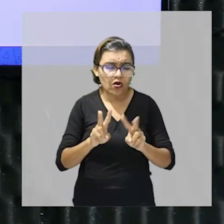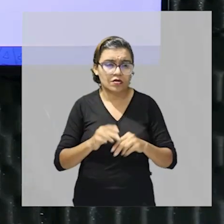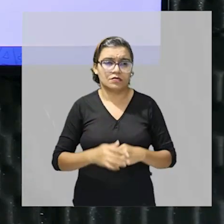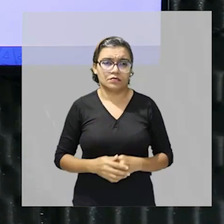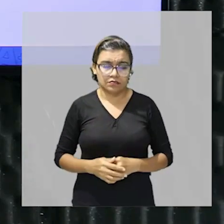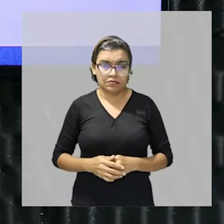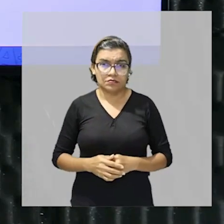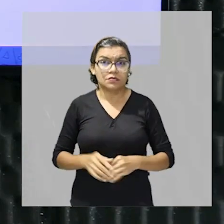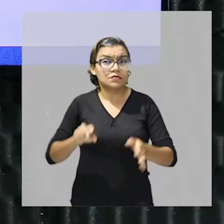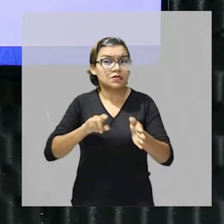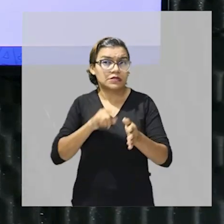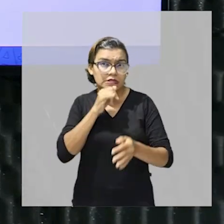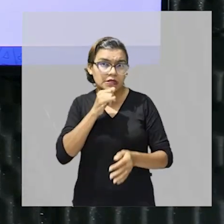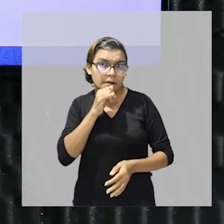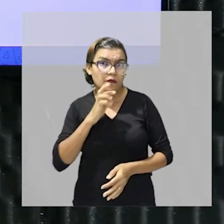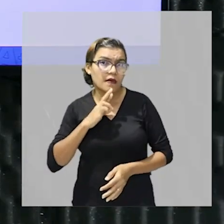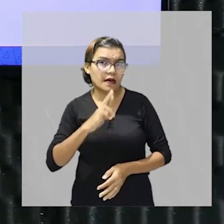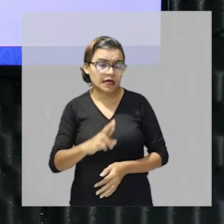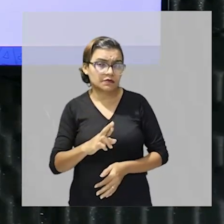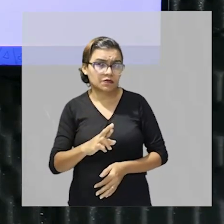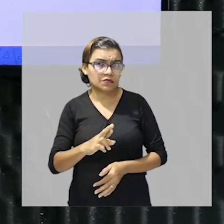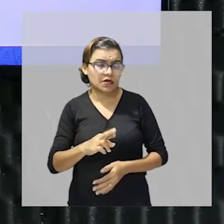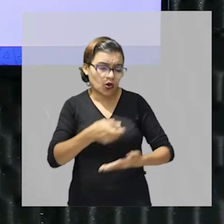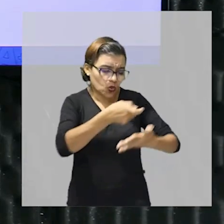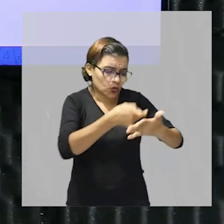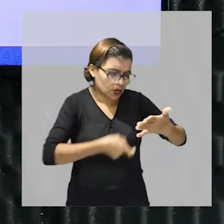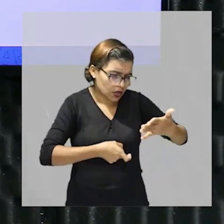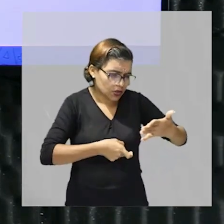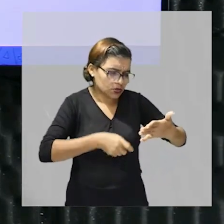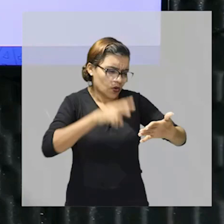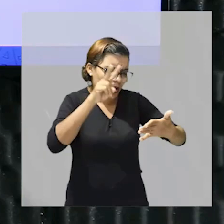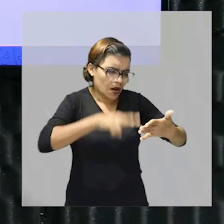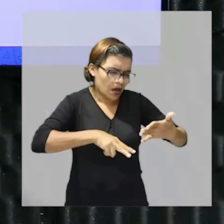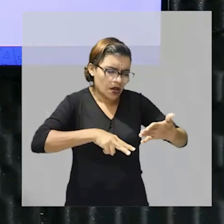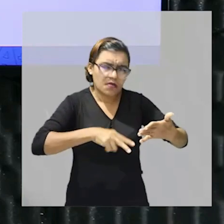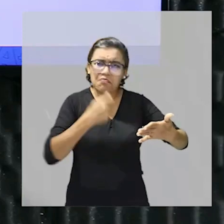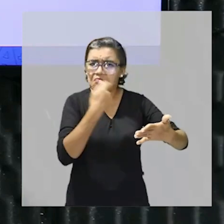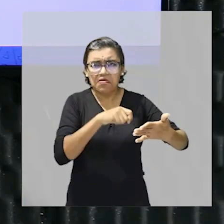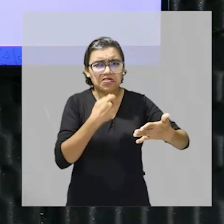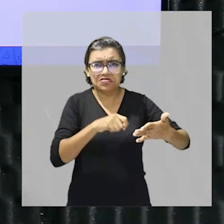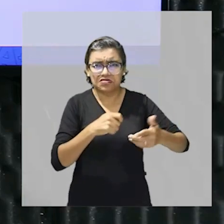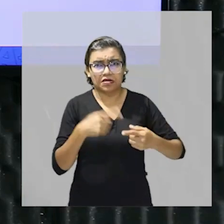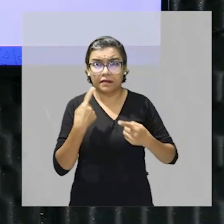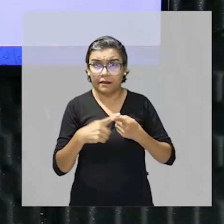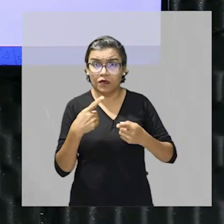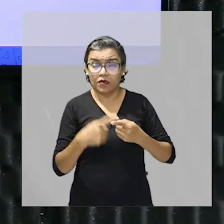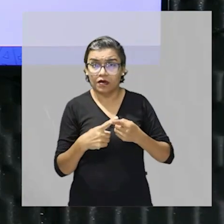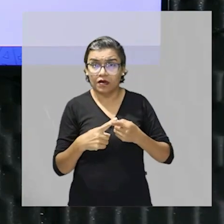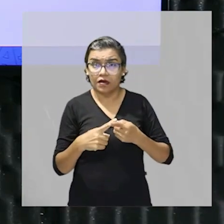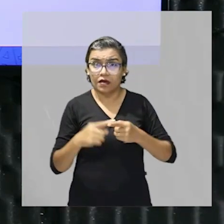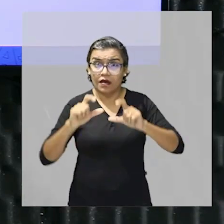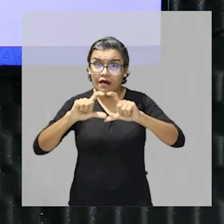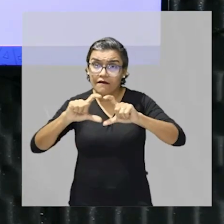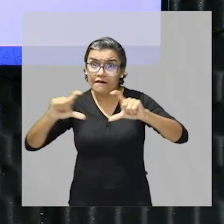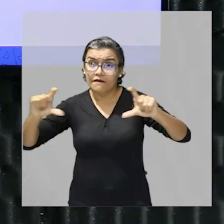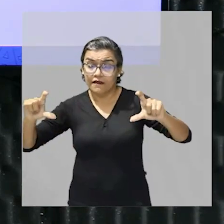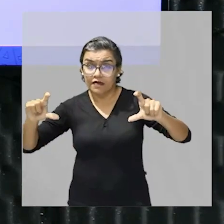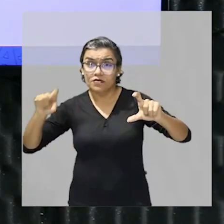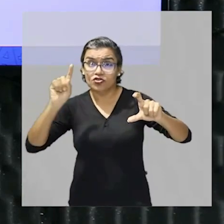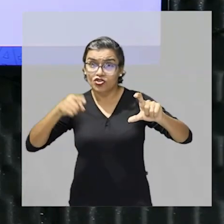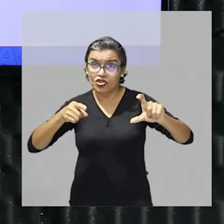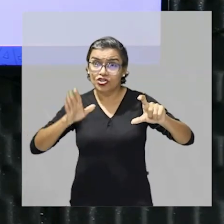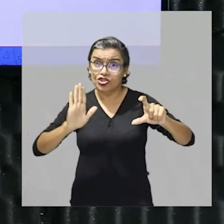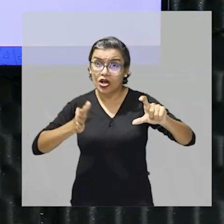responder essa questão, eu nem preciso ler o texto. Por quê? Porque o próprio enunciado, a própria